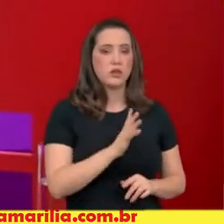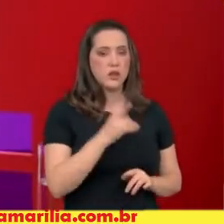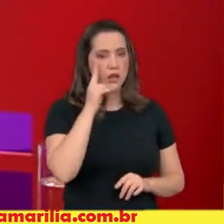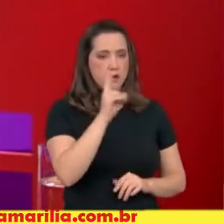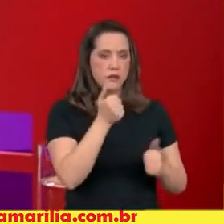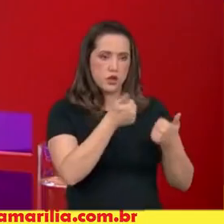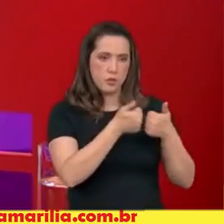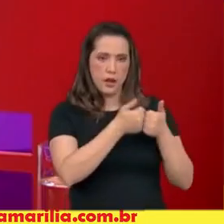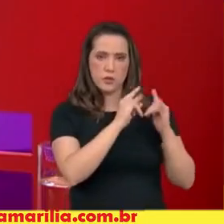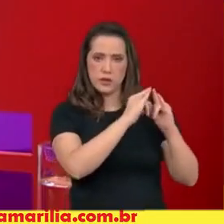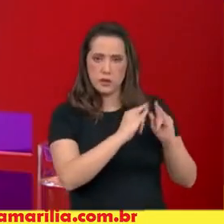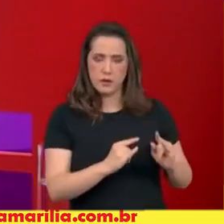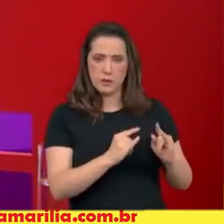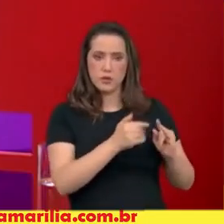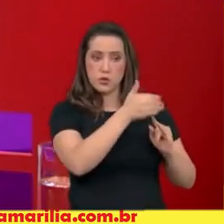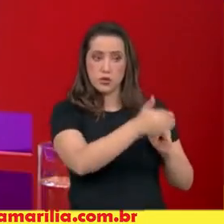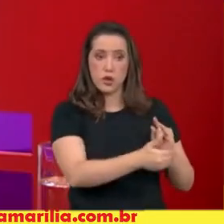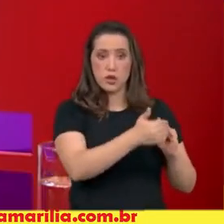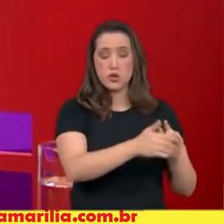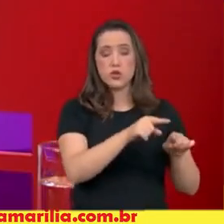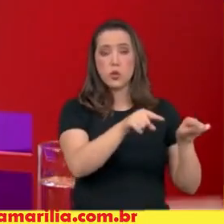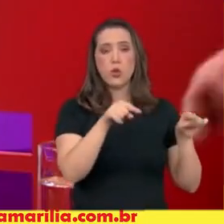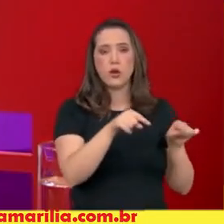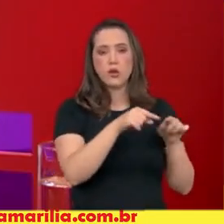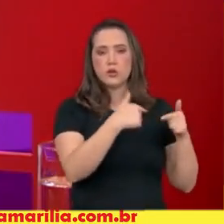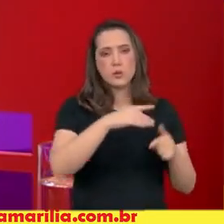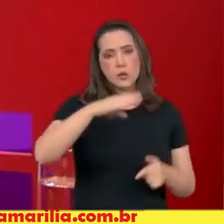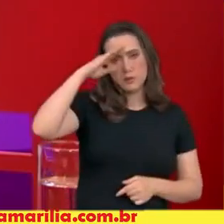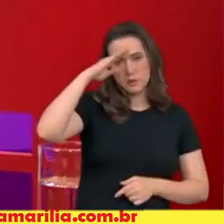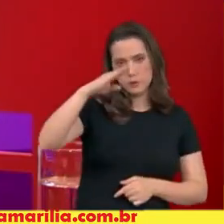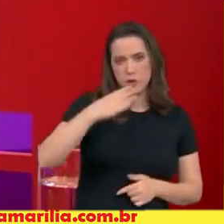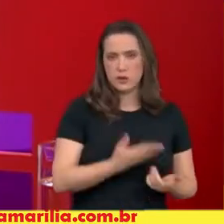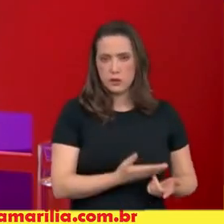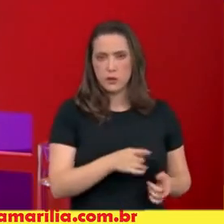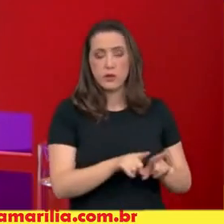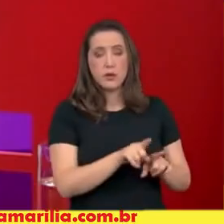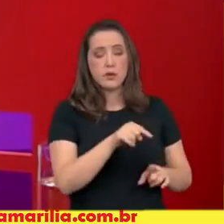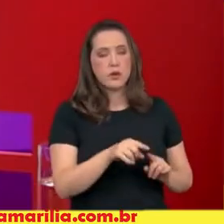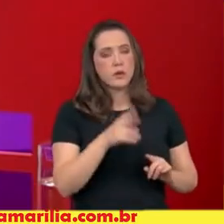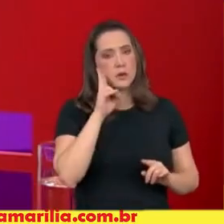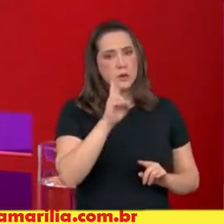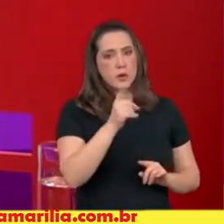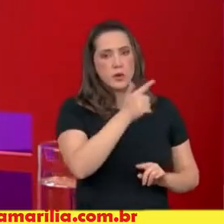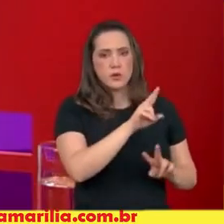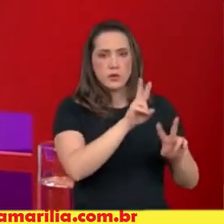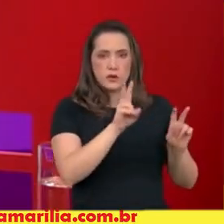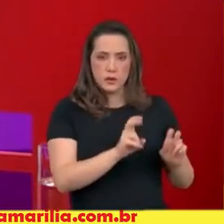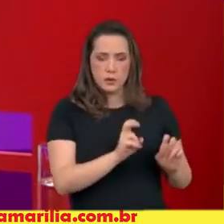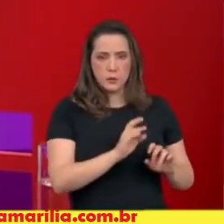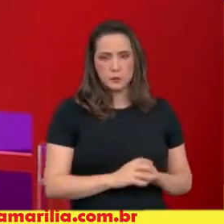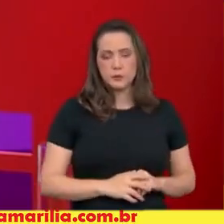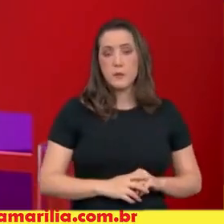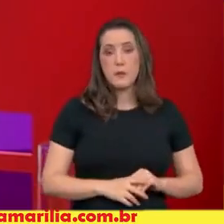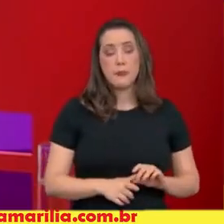perto. Outra coisa que aparece na década passada é que as ruas não pertencem